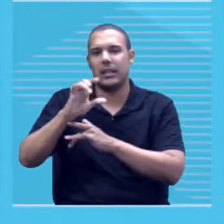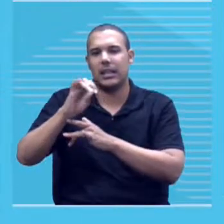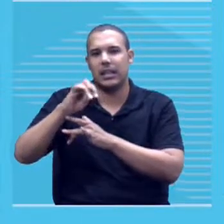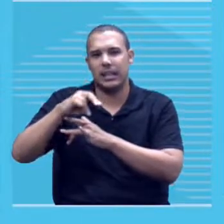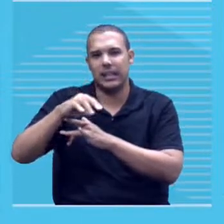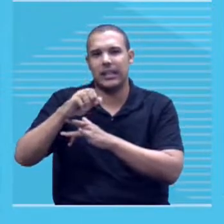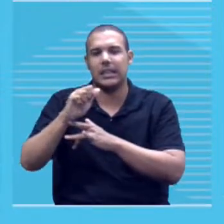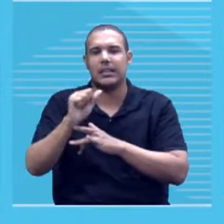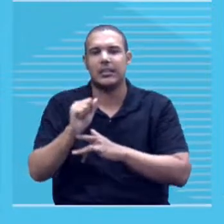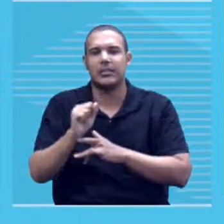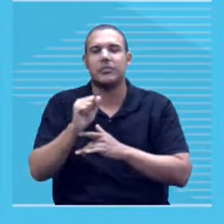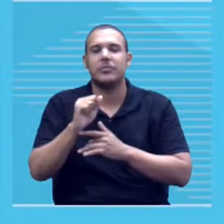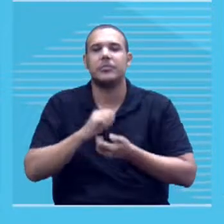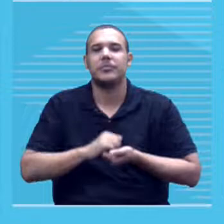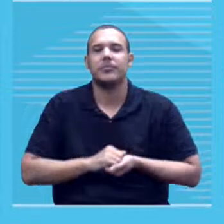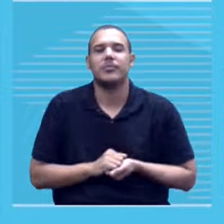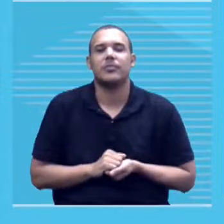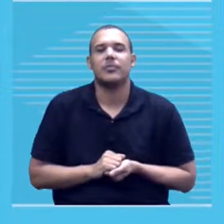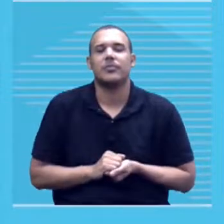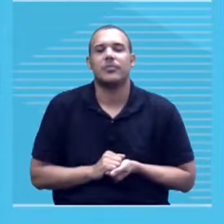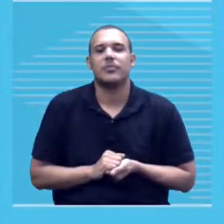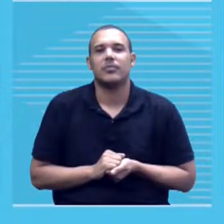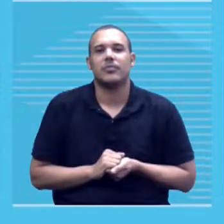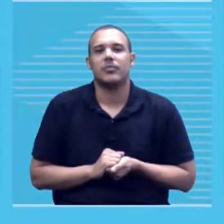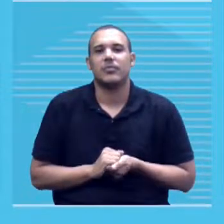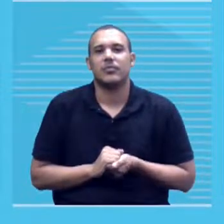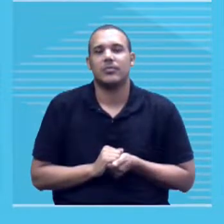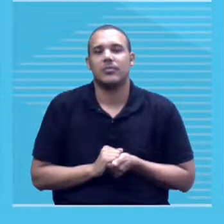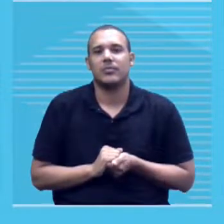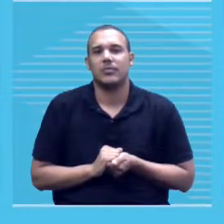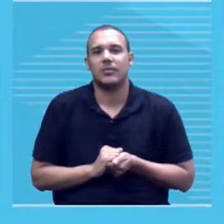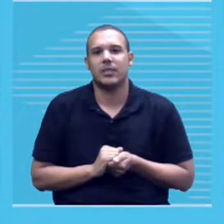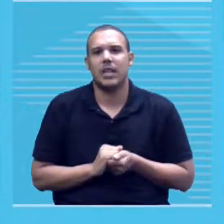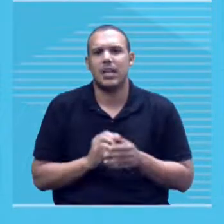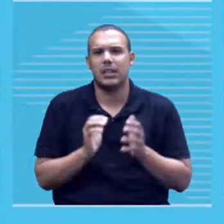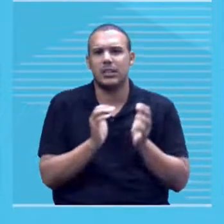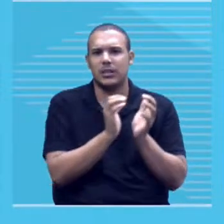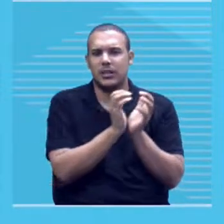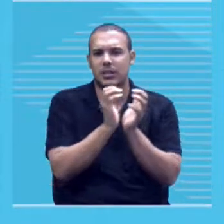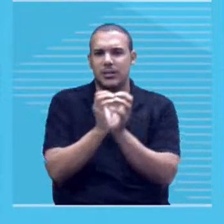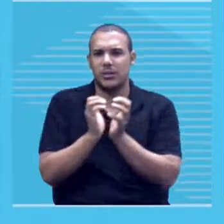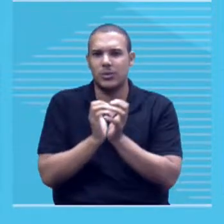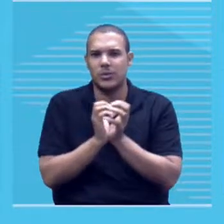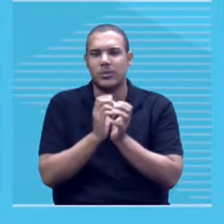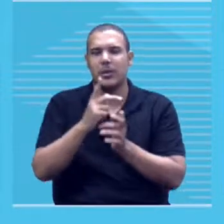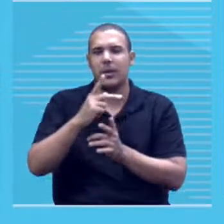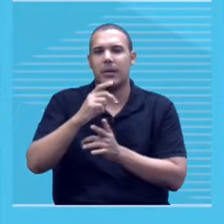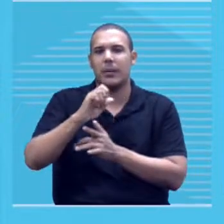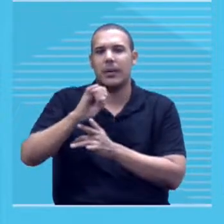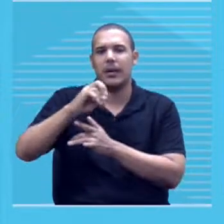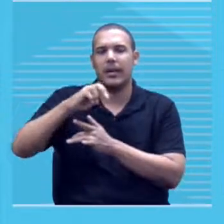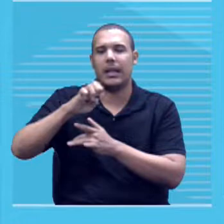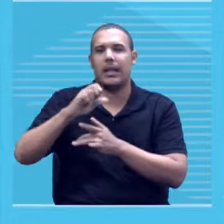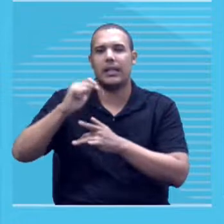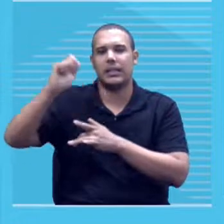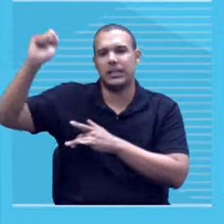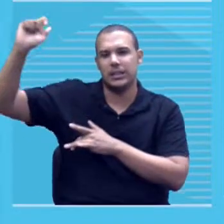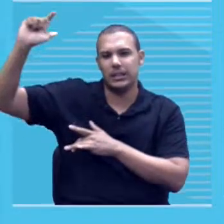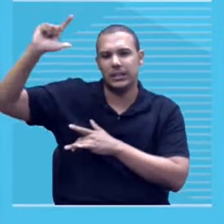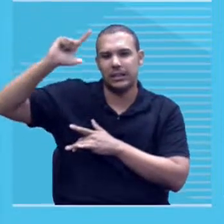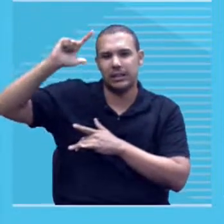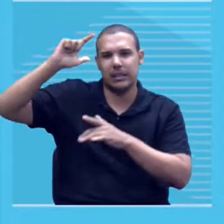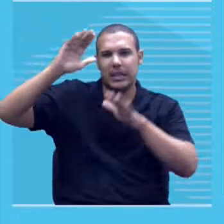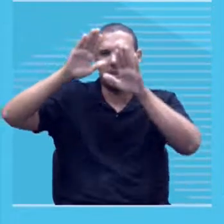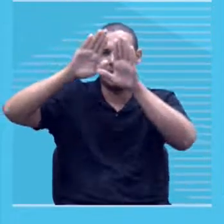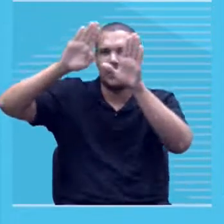sílica. Bom, essas células, agrupadas em módulos ou painéis, compõem os painéis solares, aquelas famosas